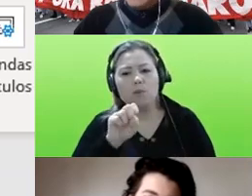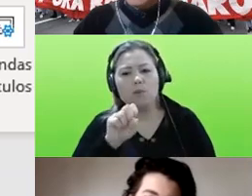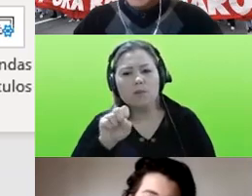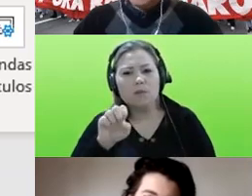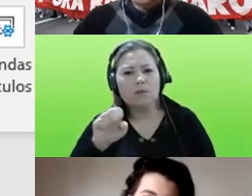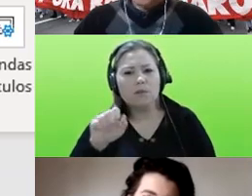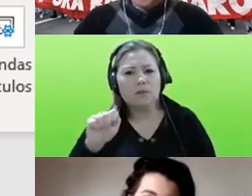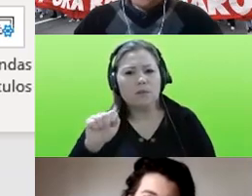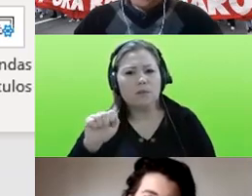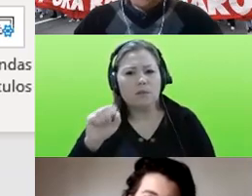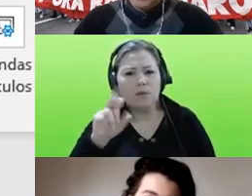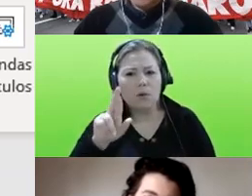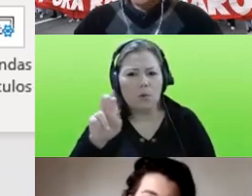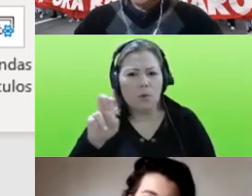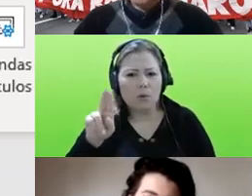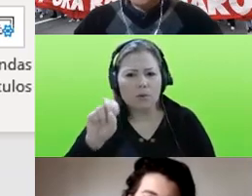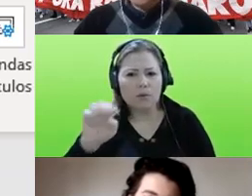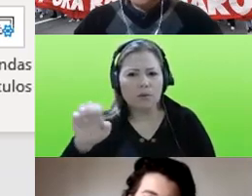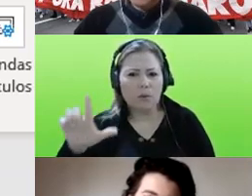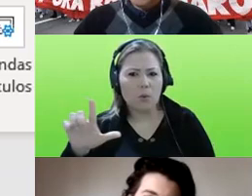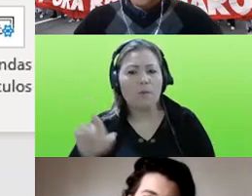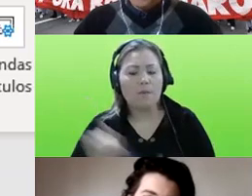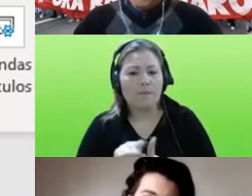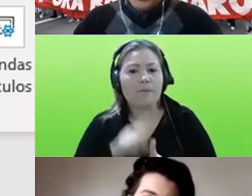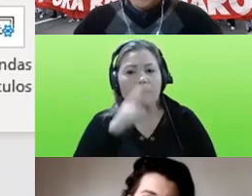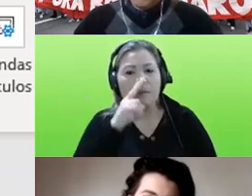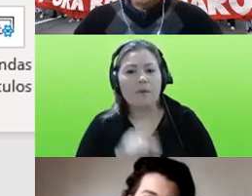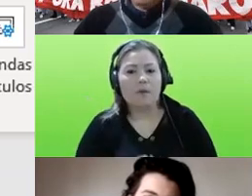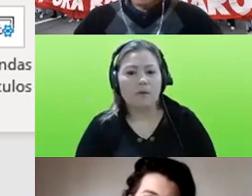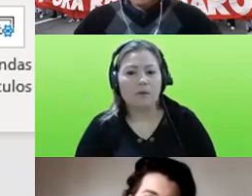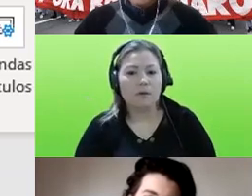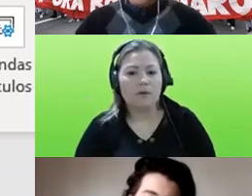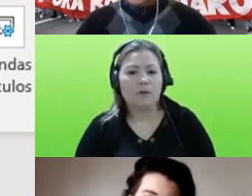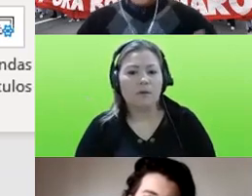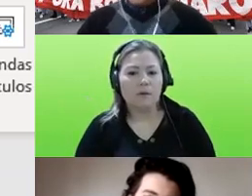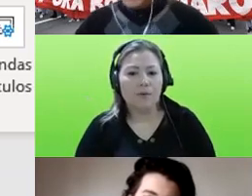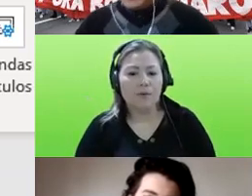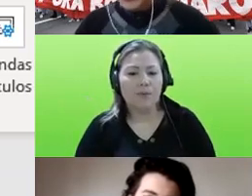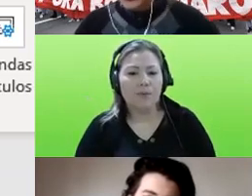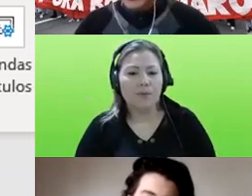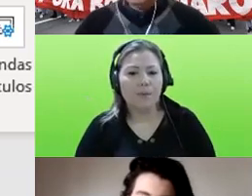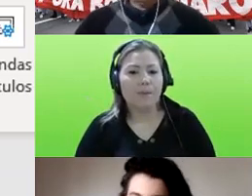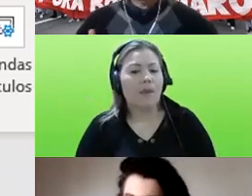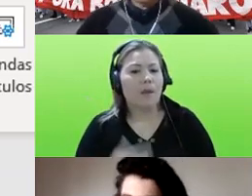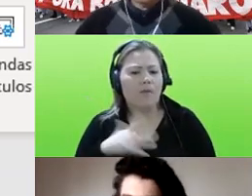o pai da fenomenologia no sentido contemporâneo. Então, eu não vou entrar nisso aqui, mas o